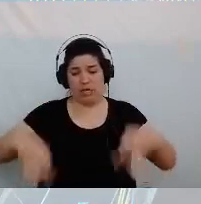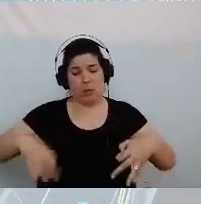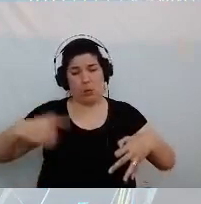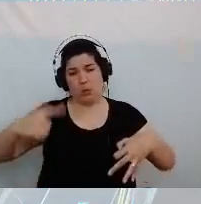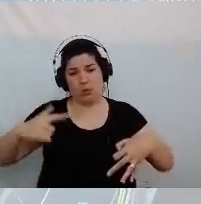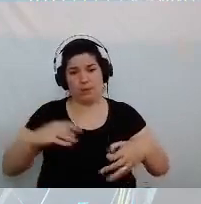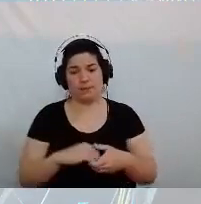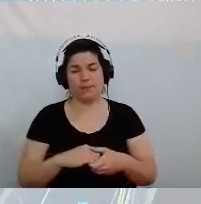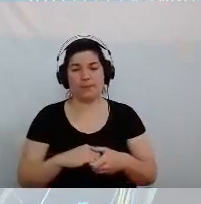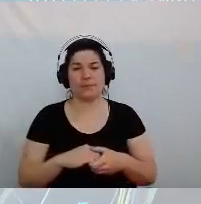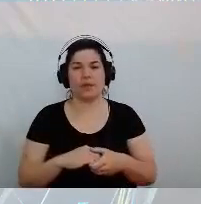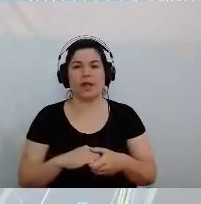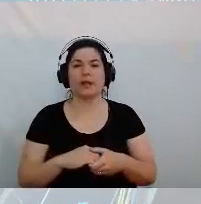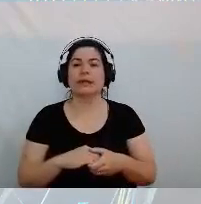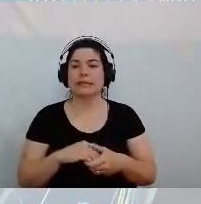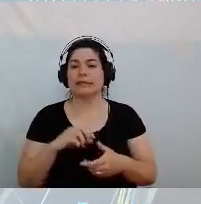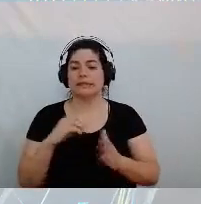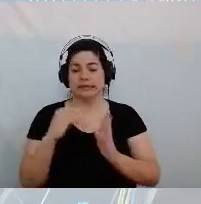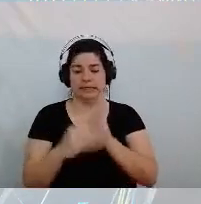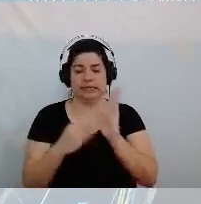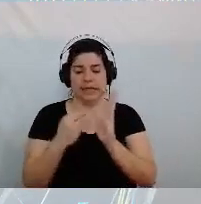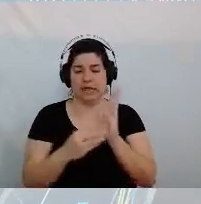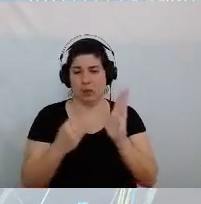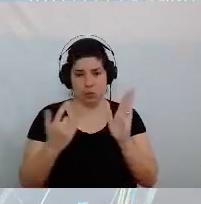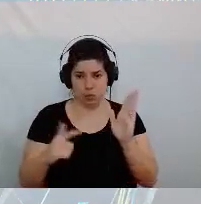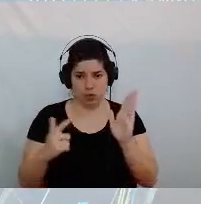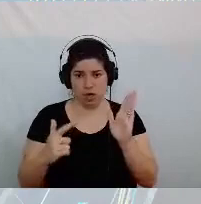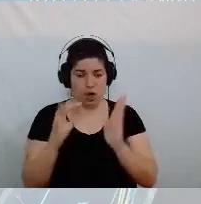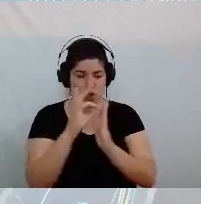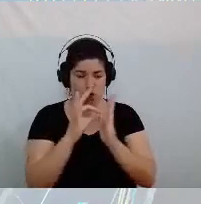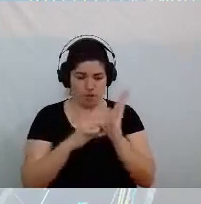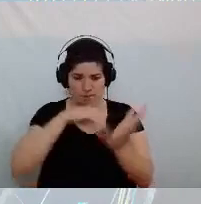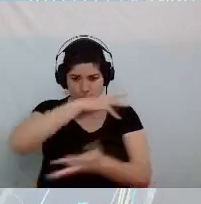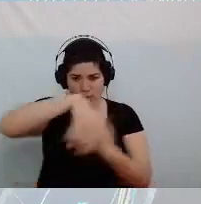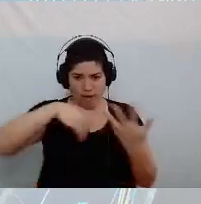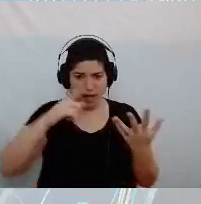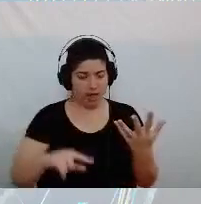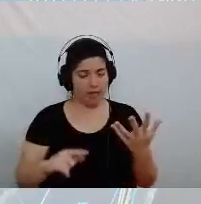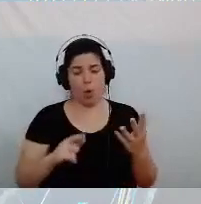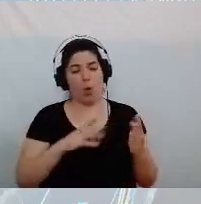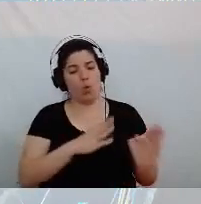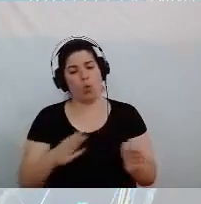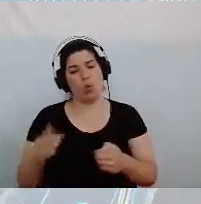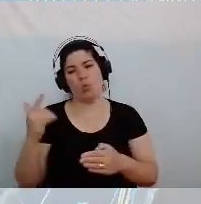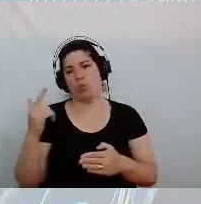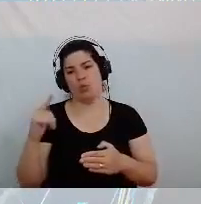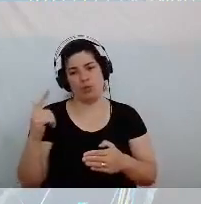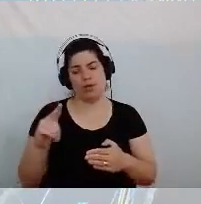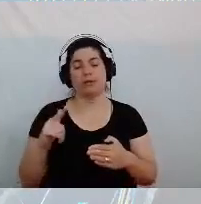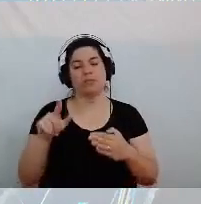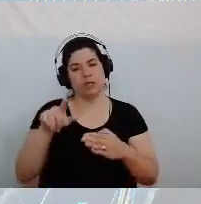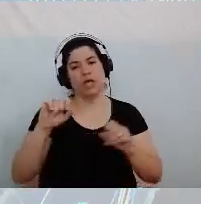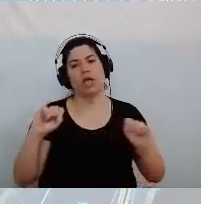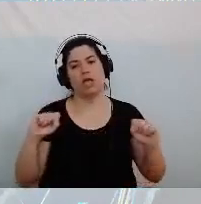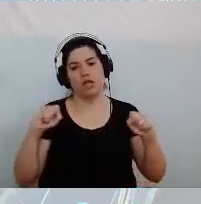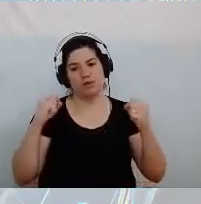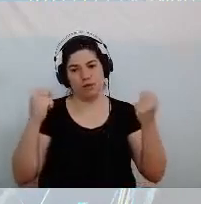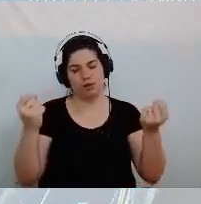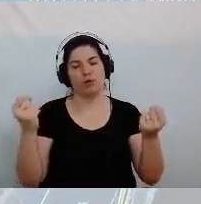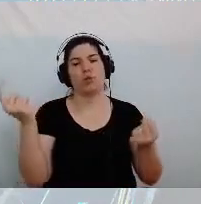você não tem um código bagunçado você tem um código desorganizado e o grande esforço é exatamente você trabalhar para reduzir